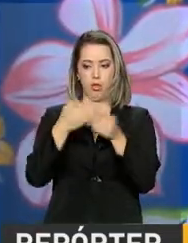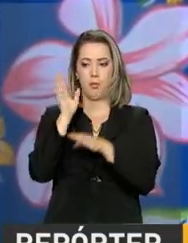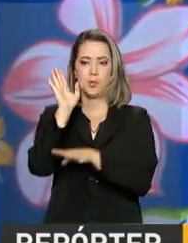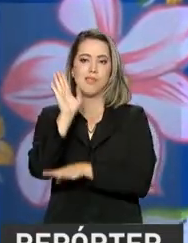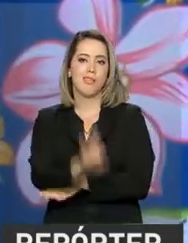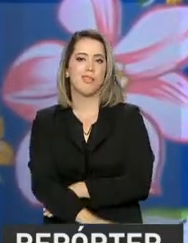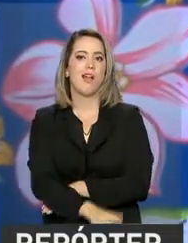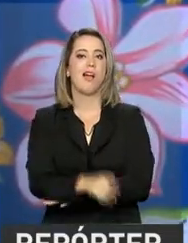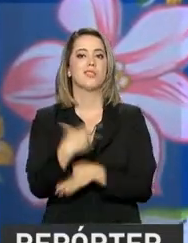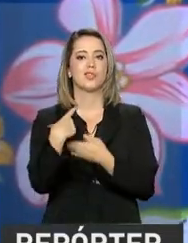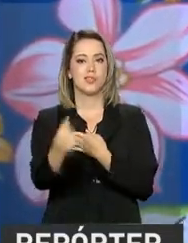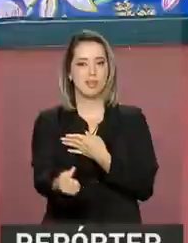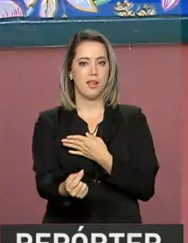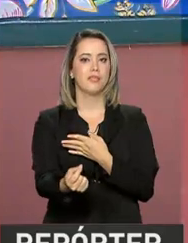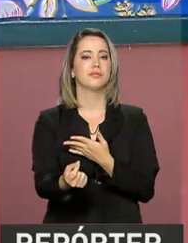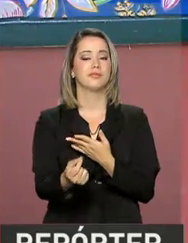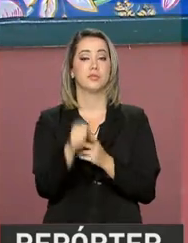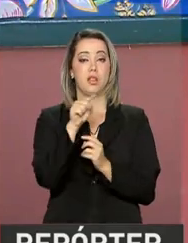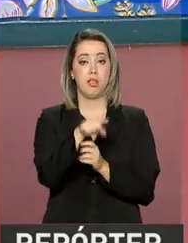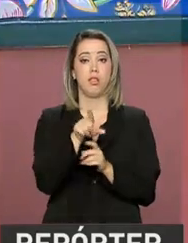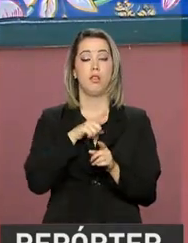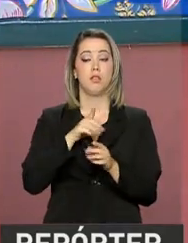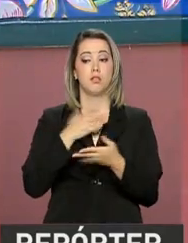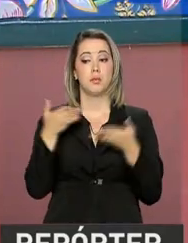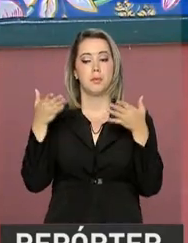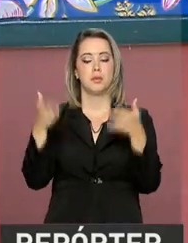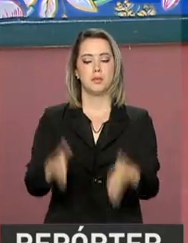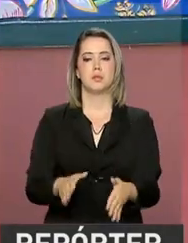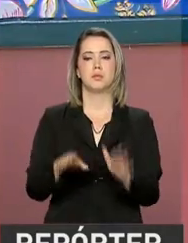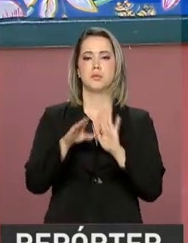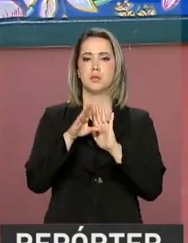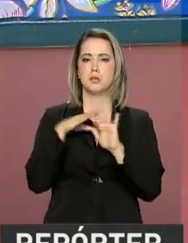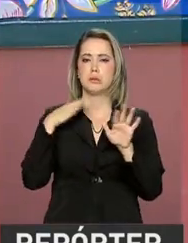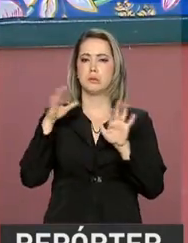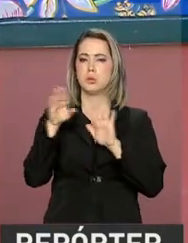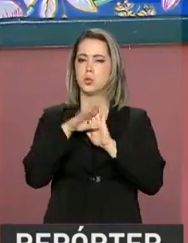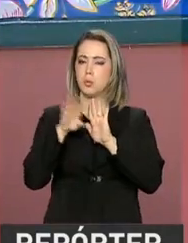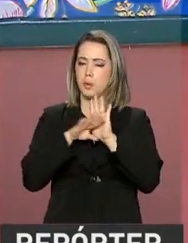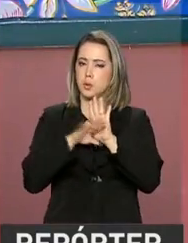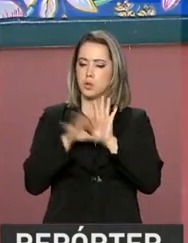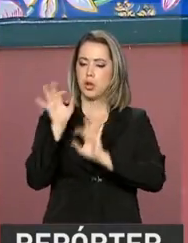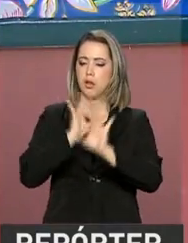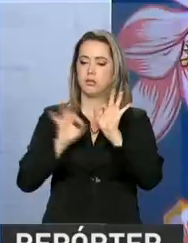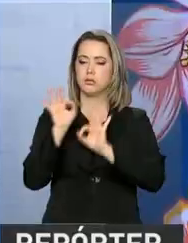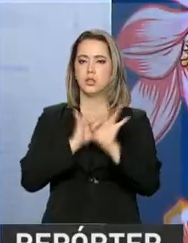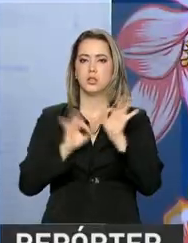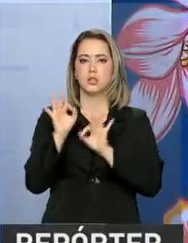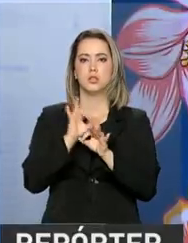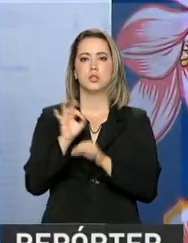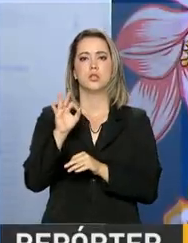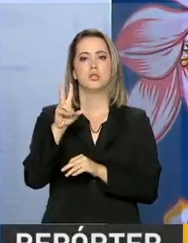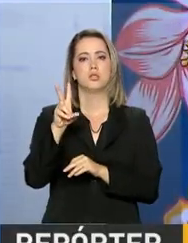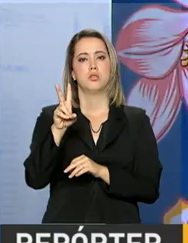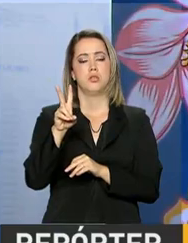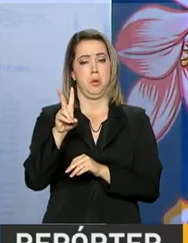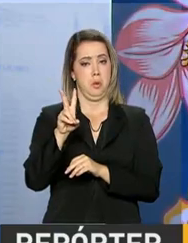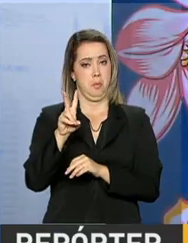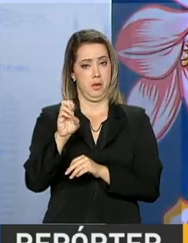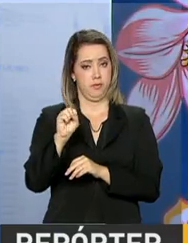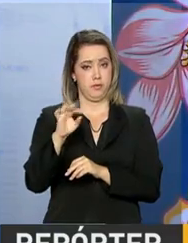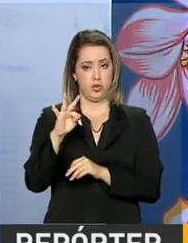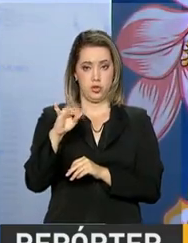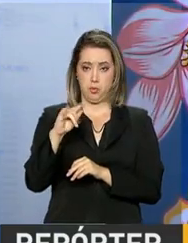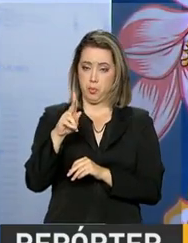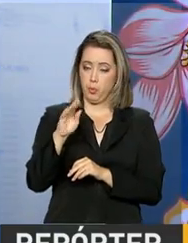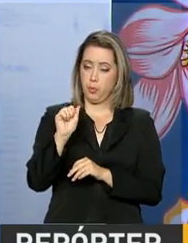tarde Além das aulas ela passou a participar de projetos voltados para o vestibular é bastante legal porque a